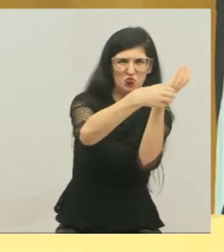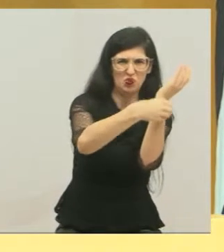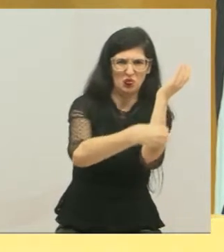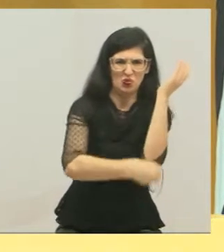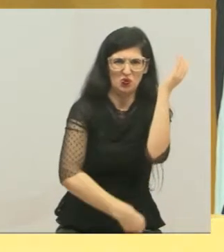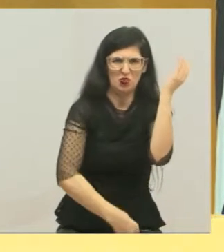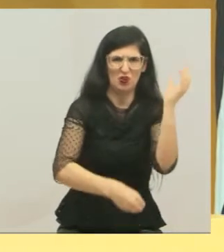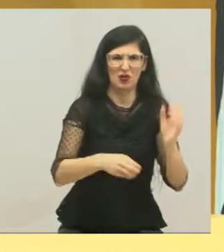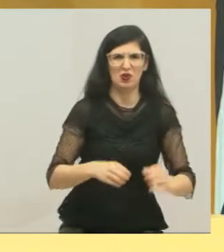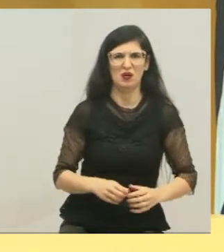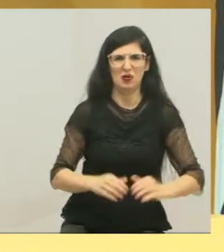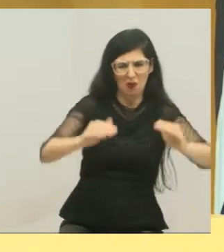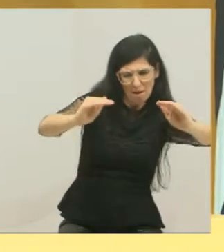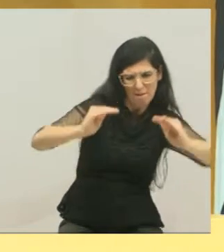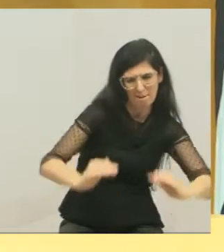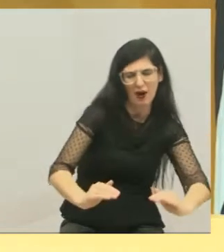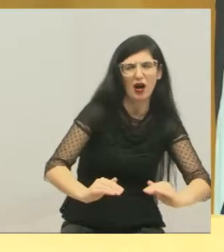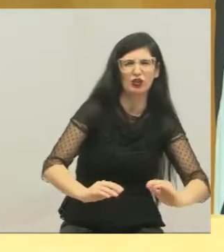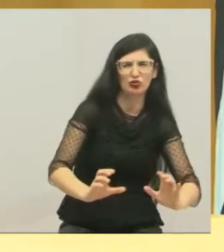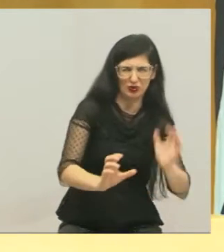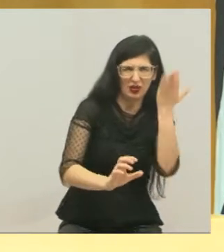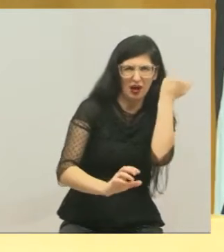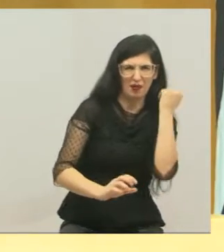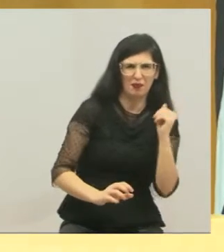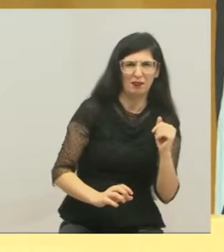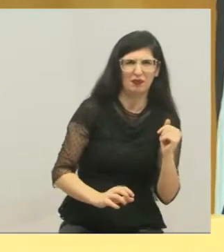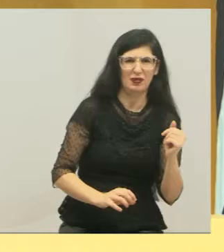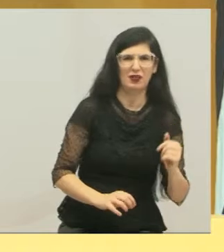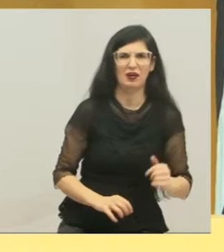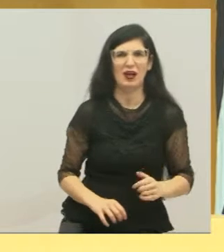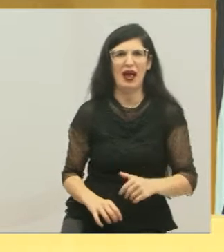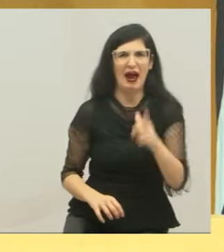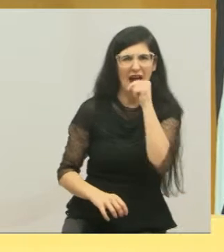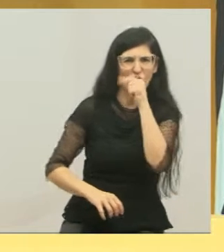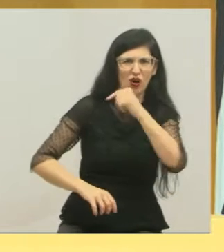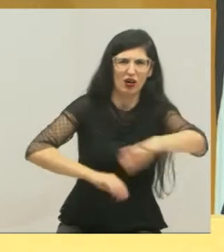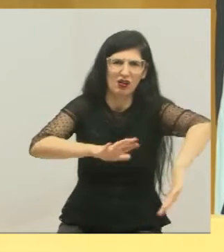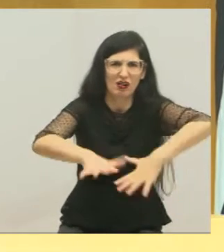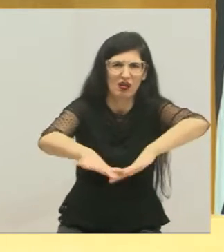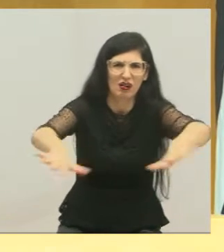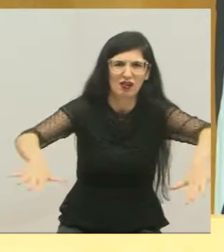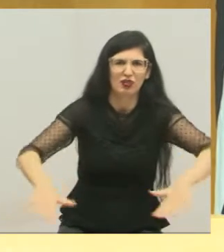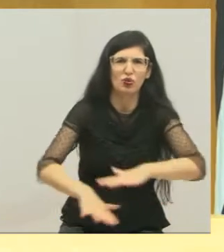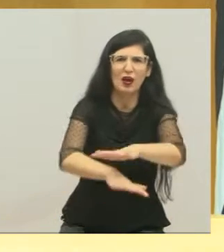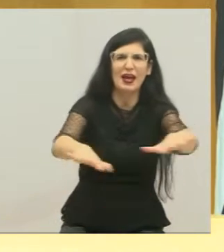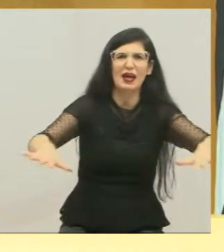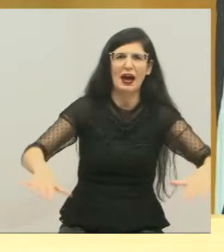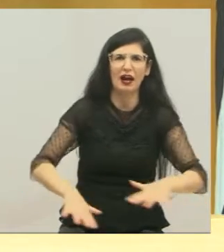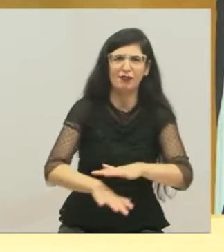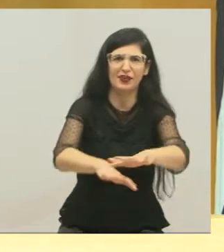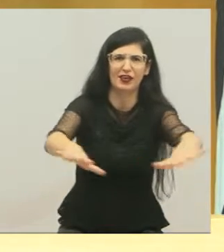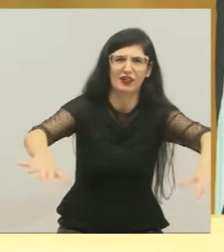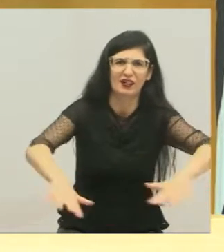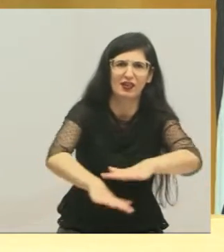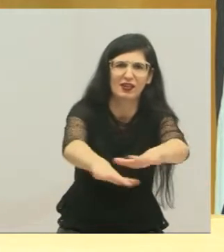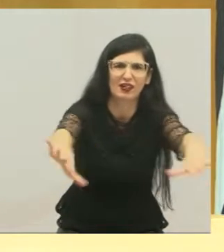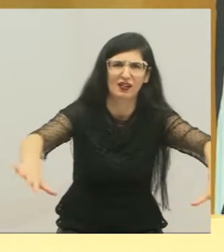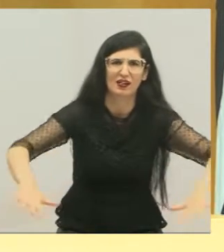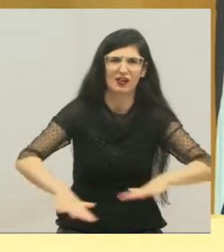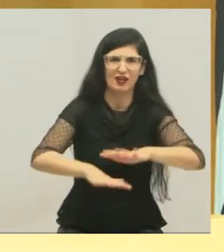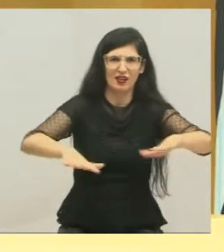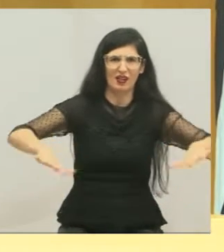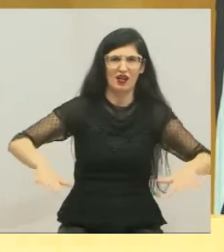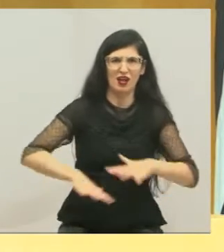Marta que tá fazendo sim né E infelizmente ele vai detonar com o nosso Brasil porque o agronegócio tá aí